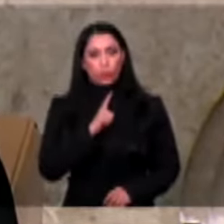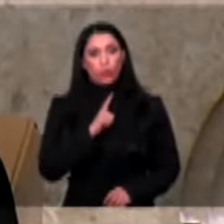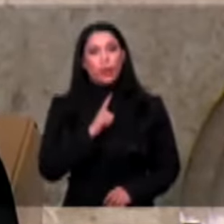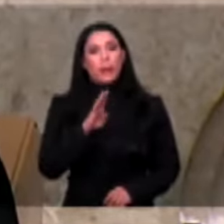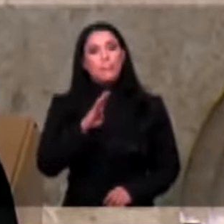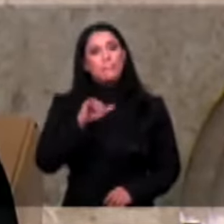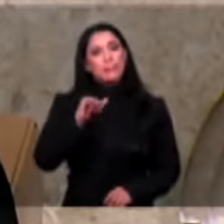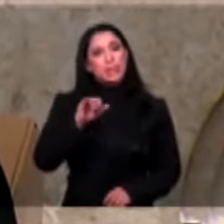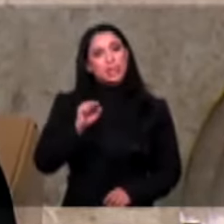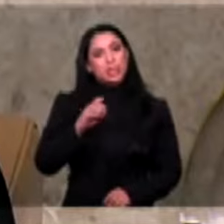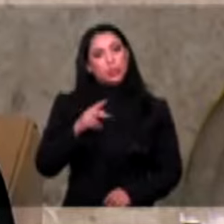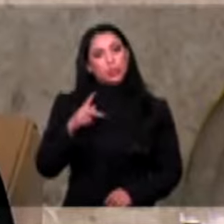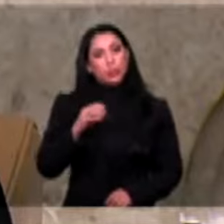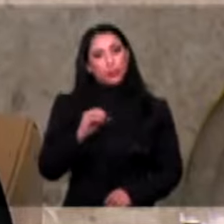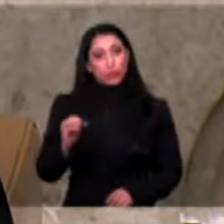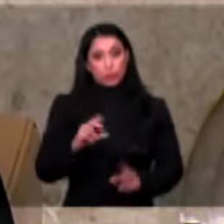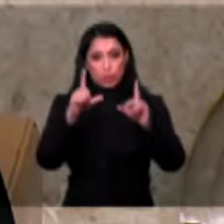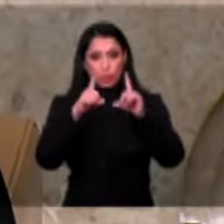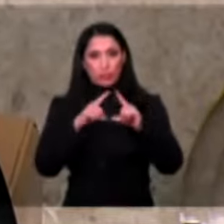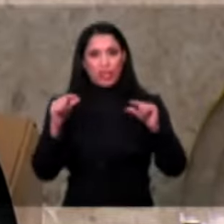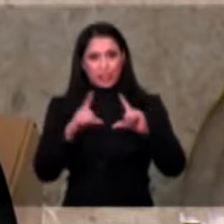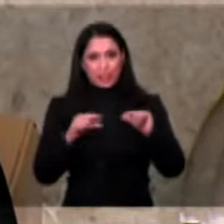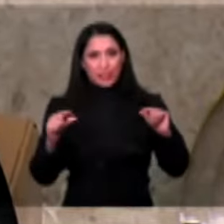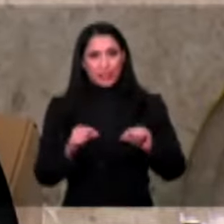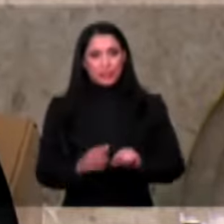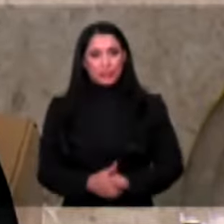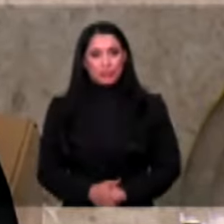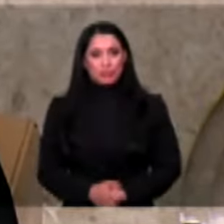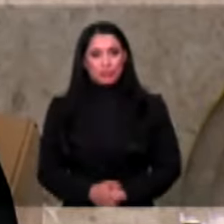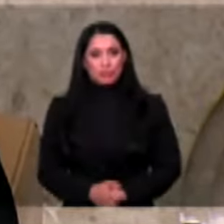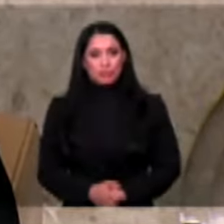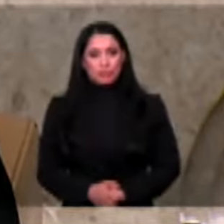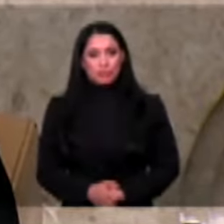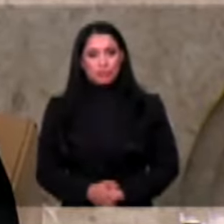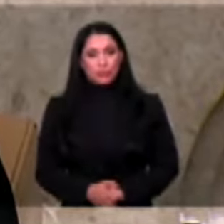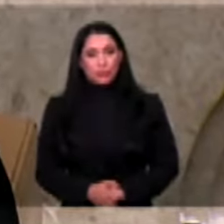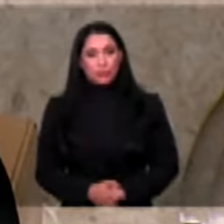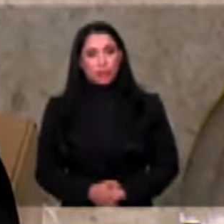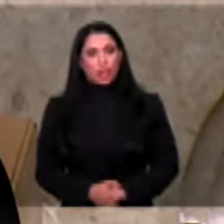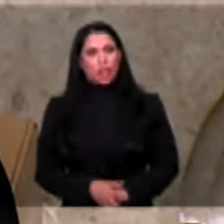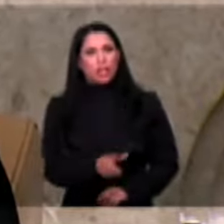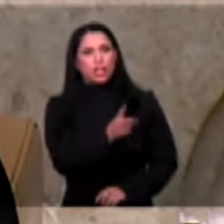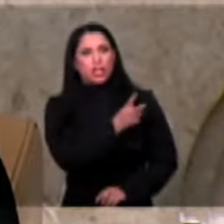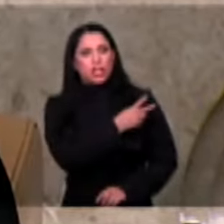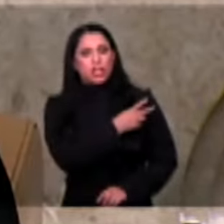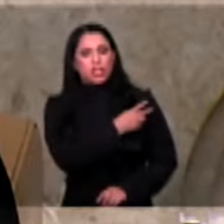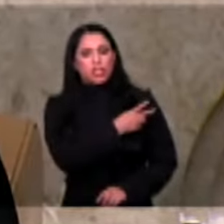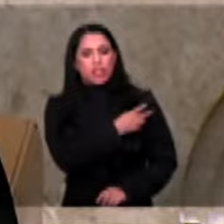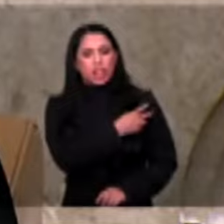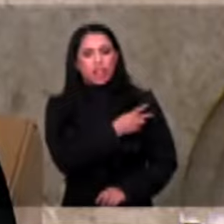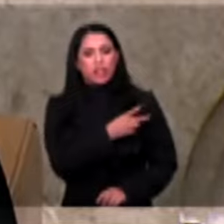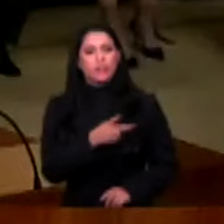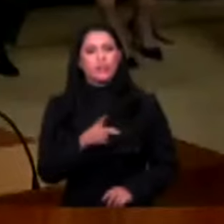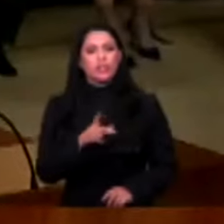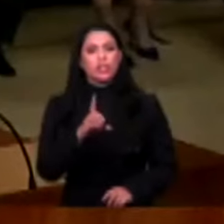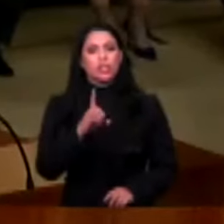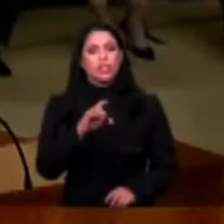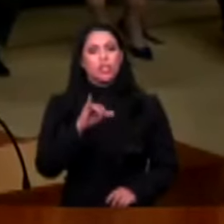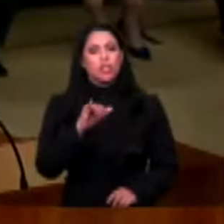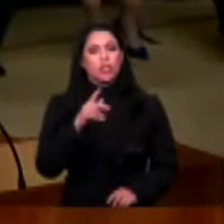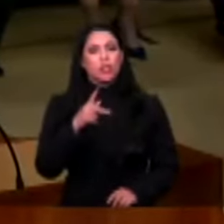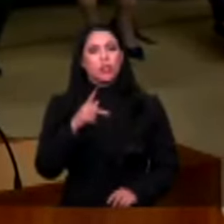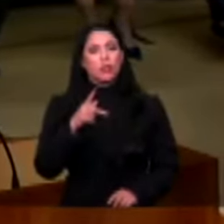arcebispo da Arquidiocese de Brasília. Os senhores chefes de missões diplomáticas dos